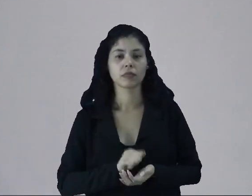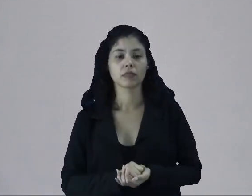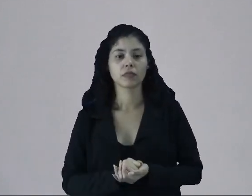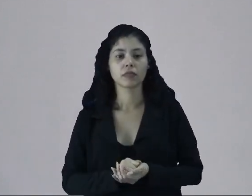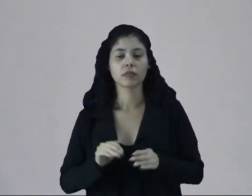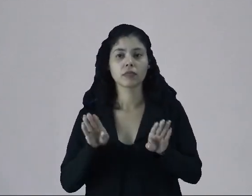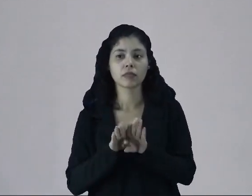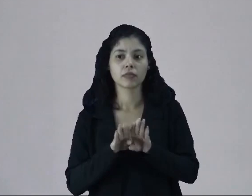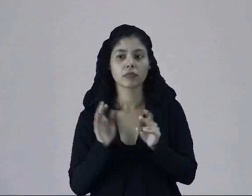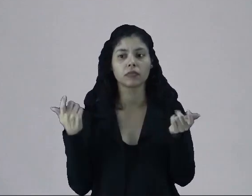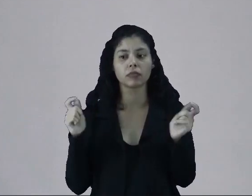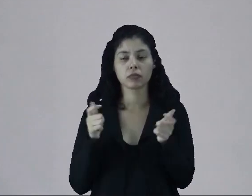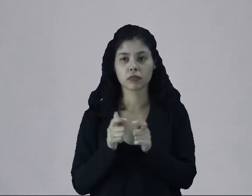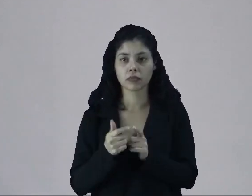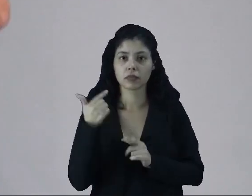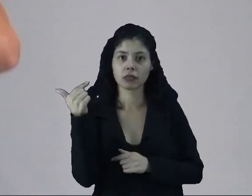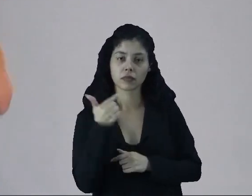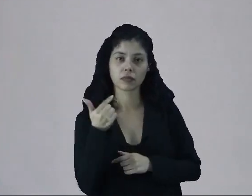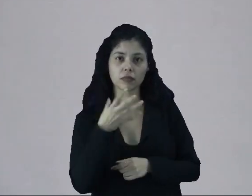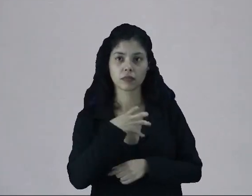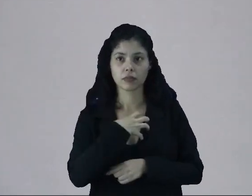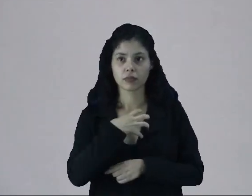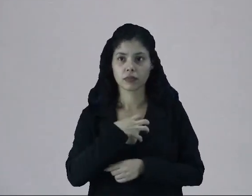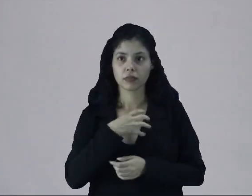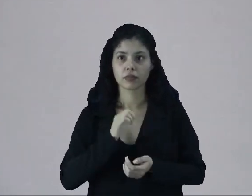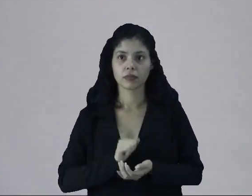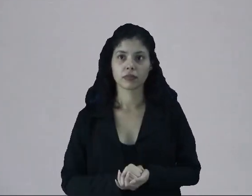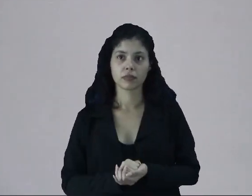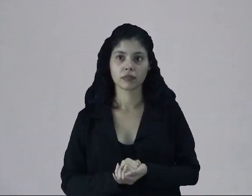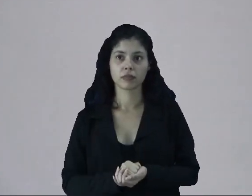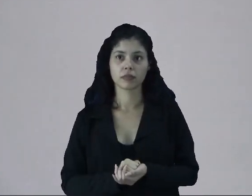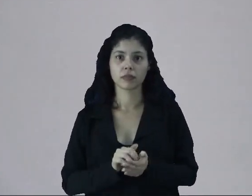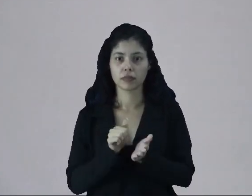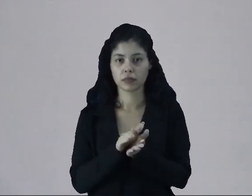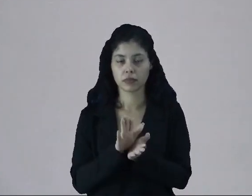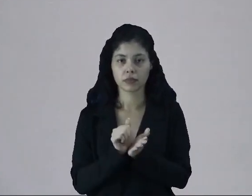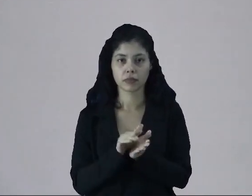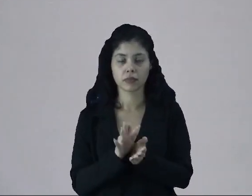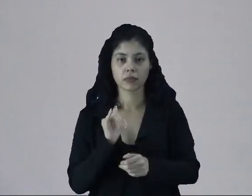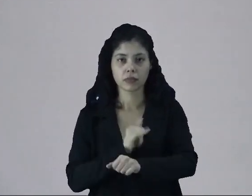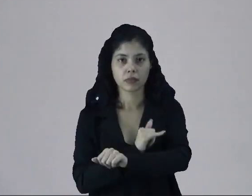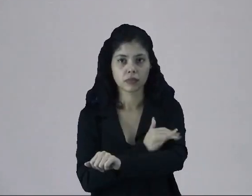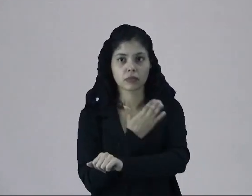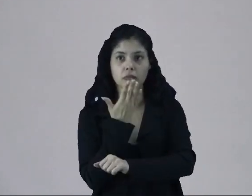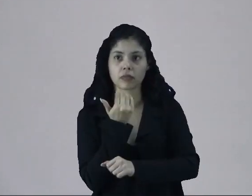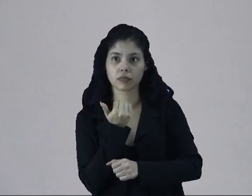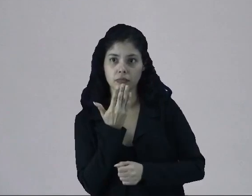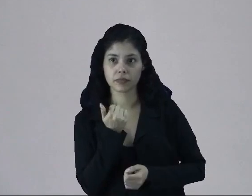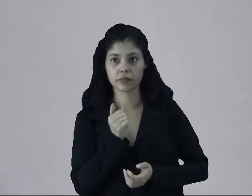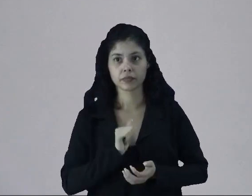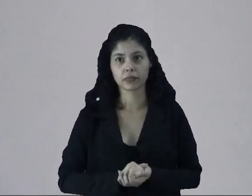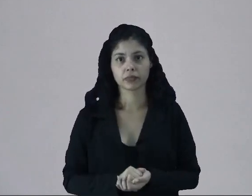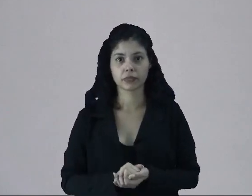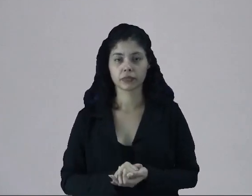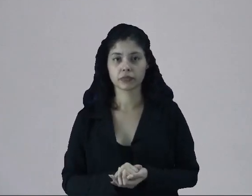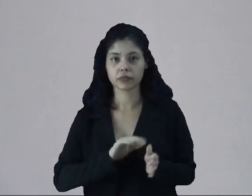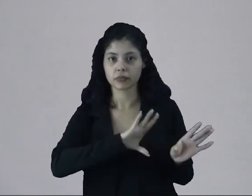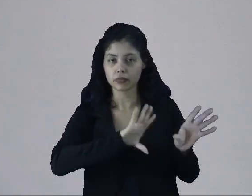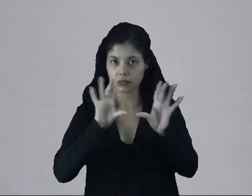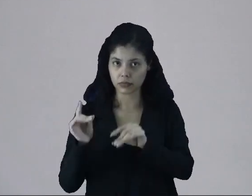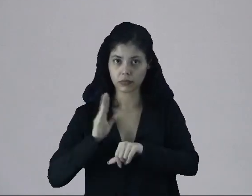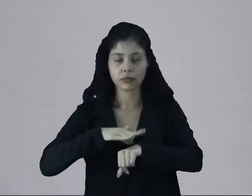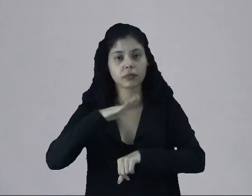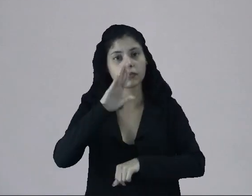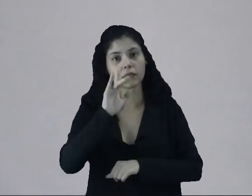de triglicerídeos vai diminuir no segundo momento. Ou seja, eu vou estar eliminando aquela gordura da alimentação e trazendo